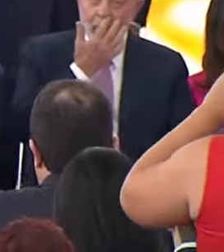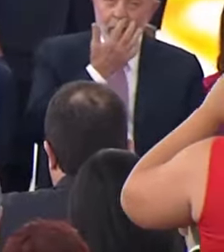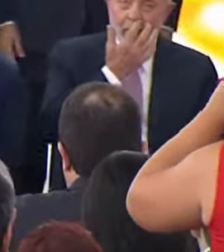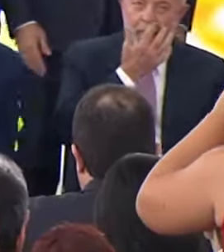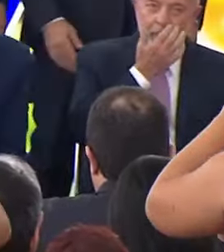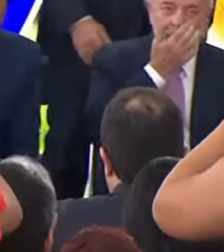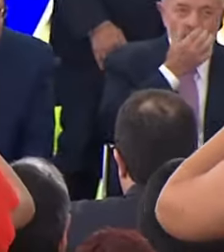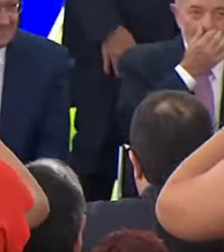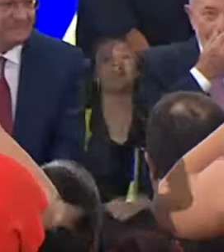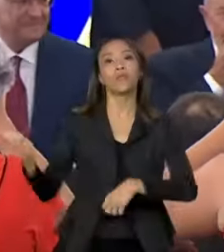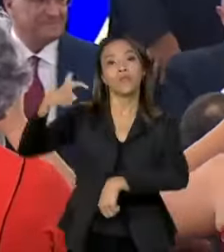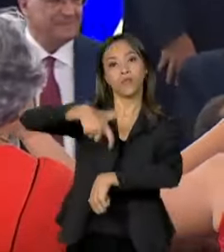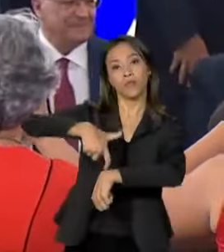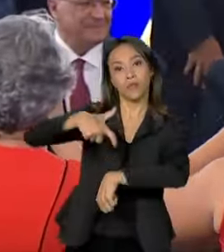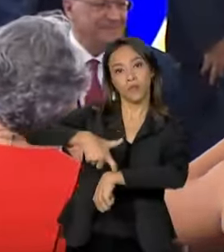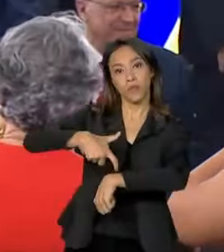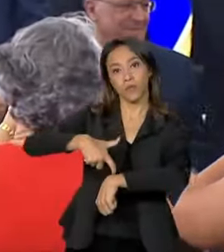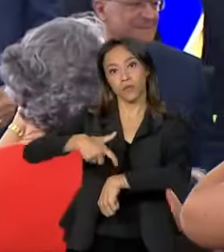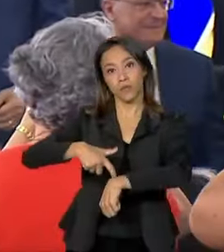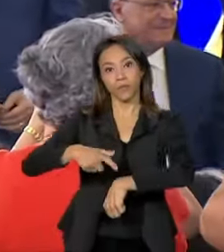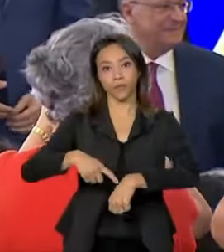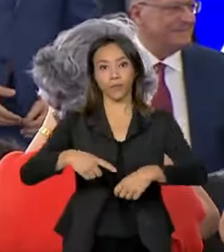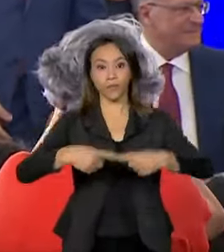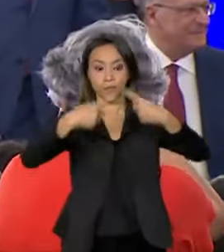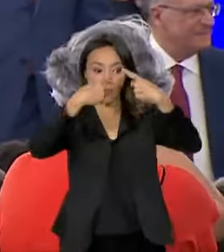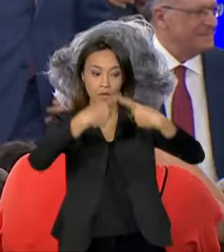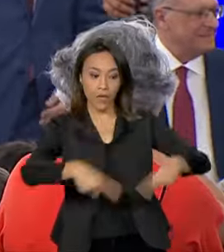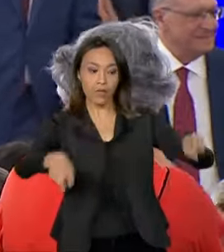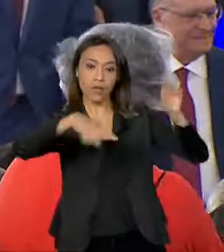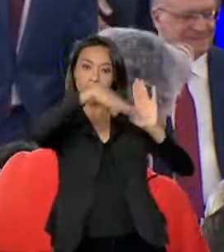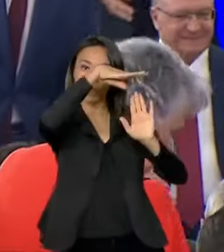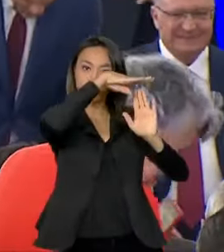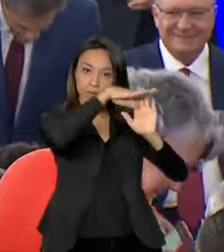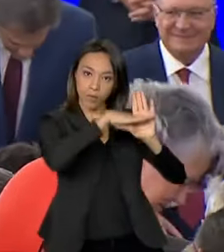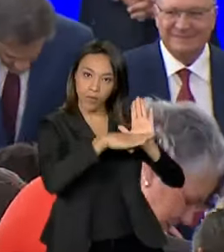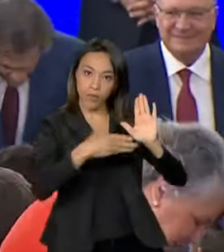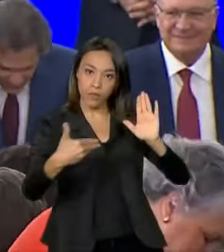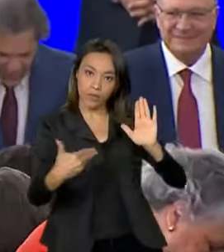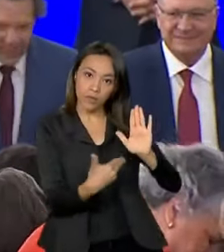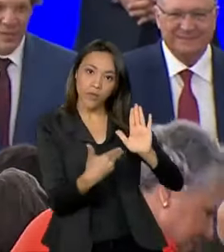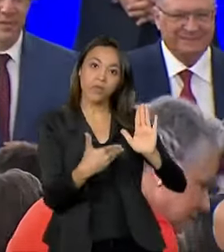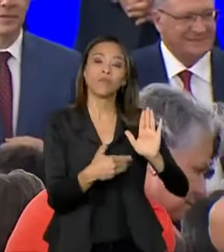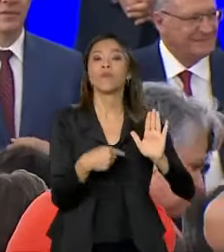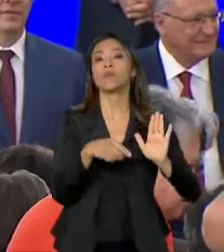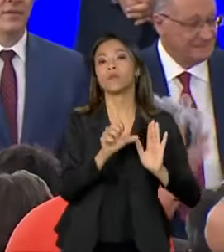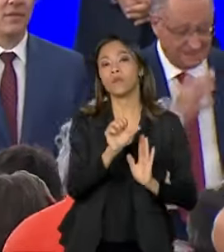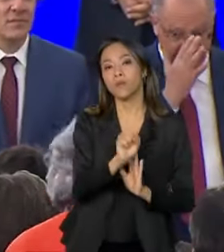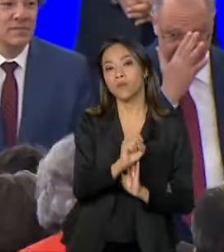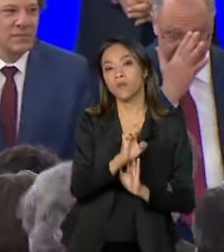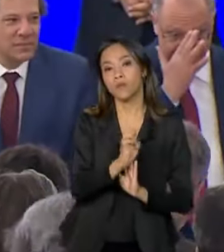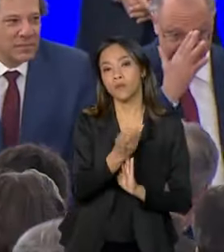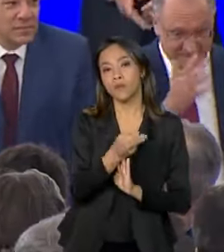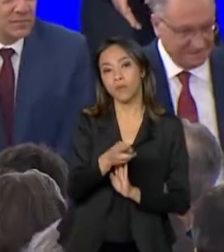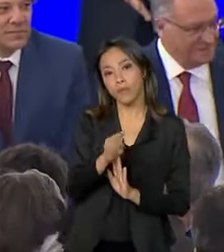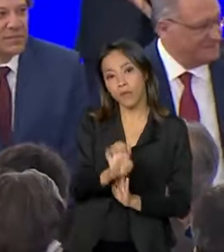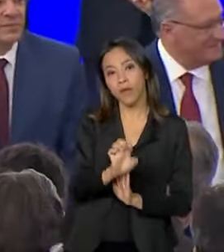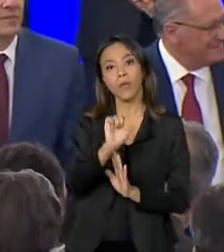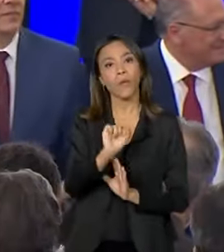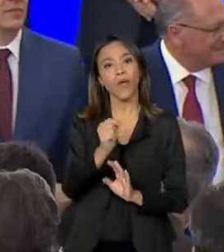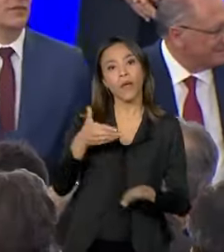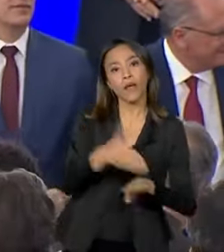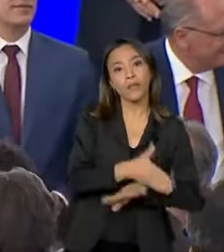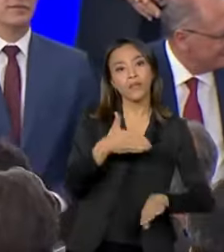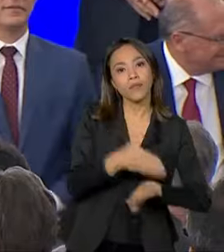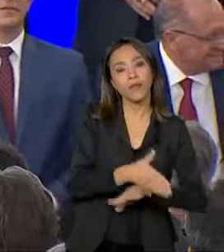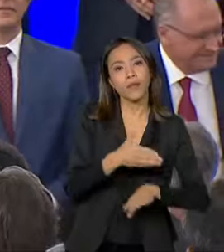Neste momento e no contexto de lançamento do Acredita Sebrae para facilitação de acesso ao crédito